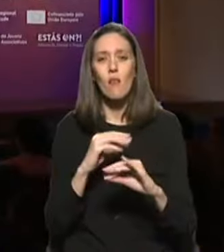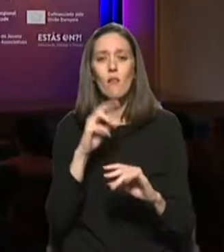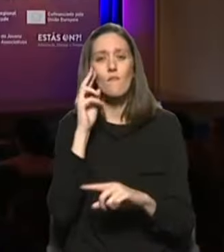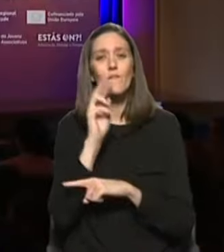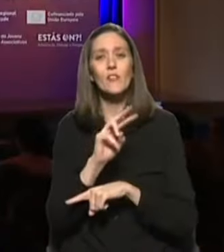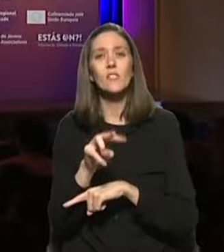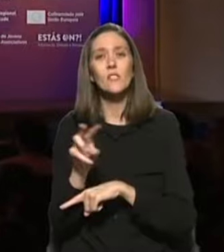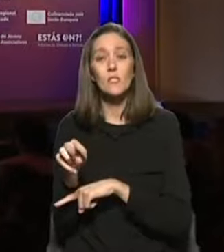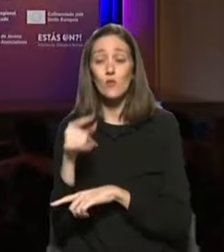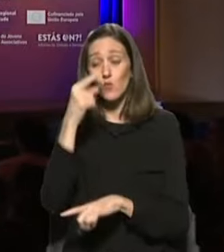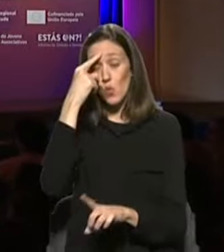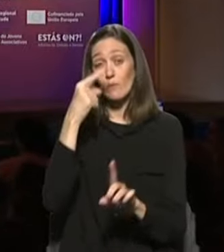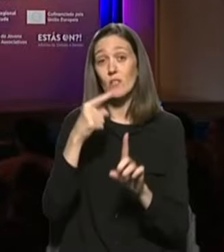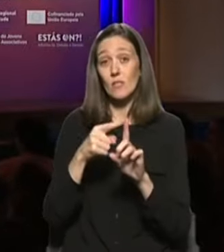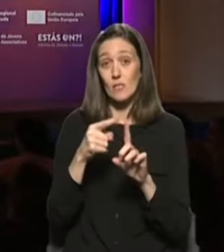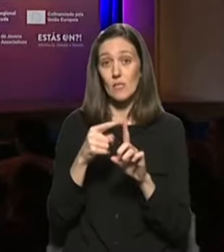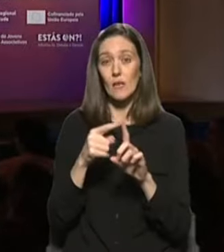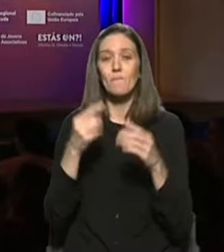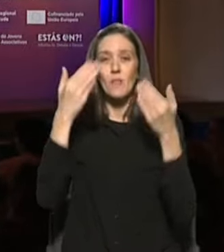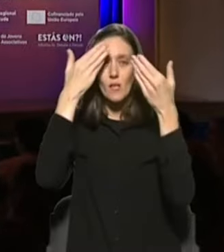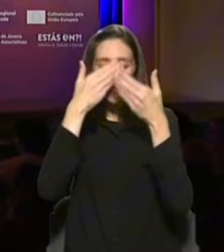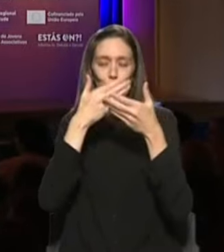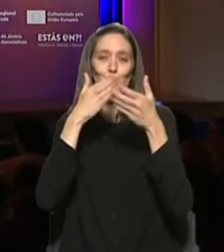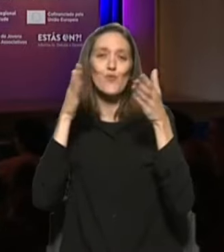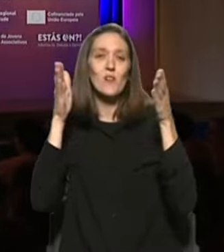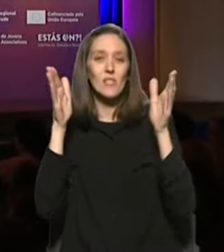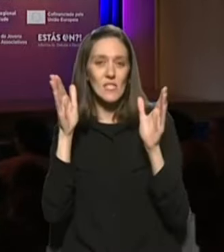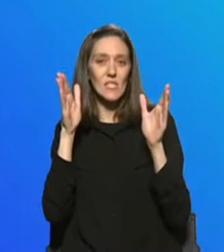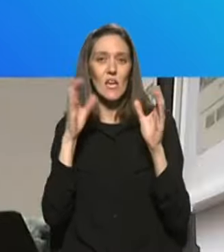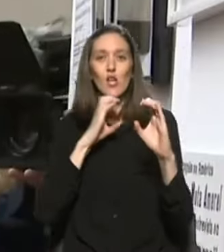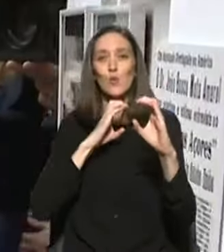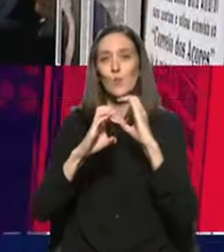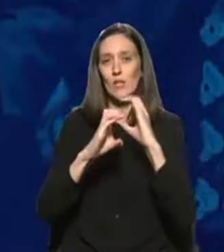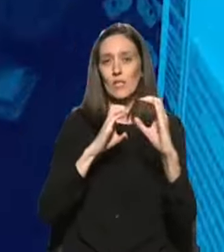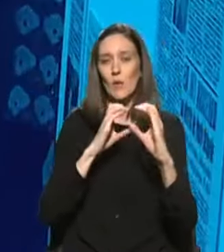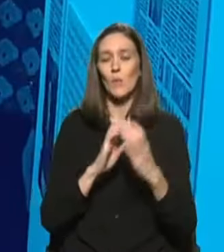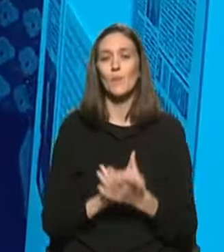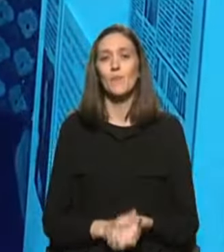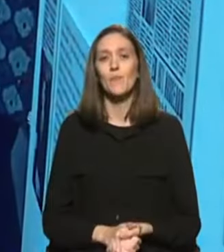sempre em torno do tema democracia e comunicação.